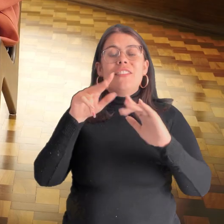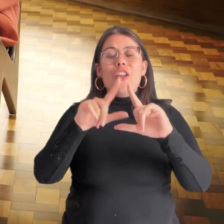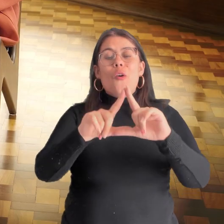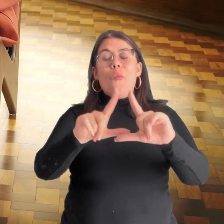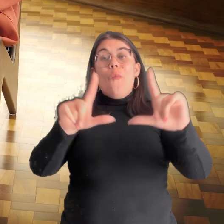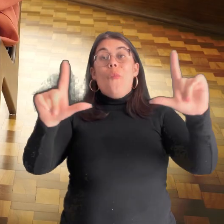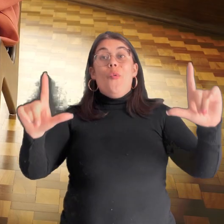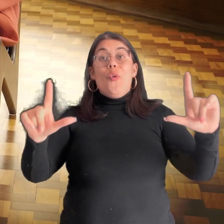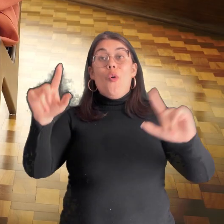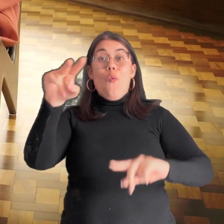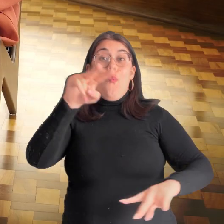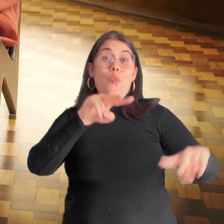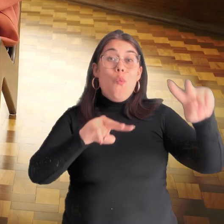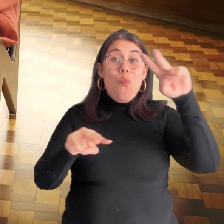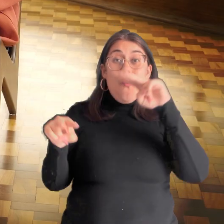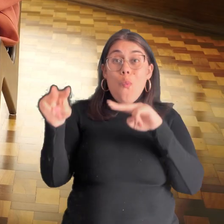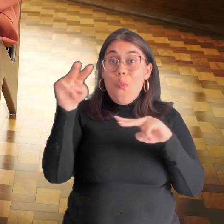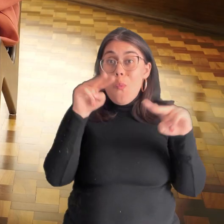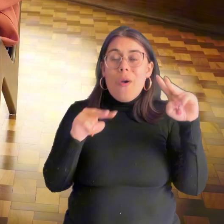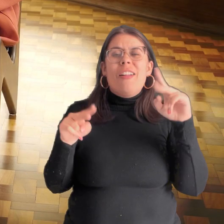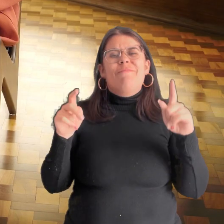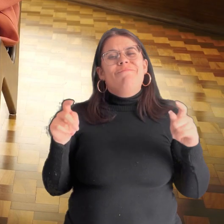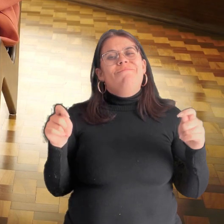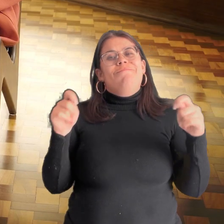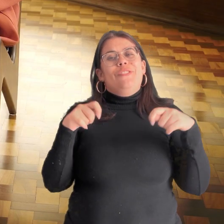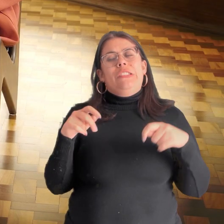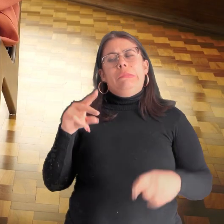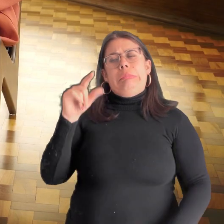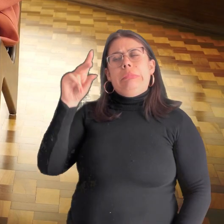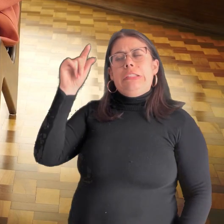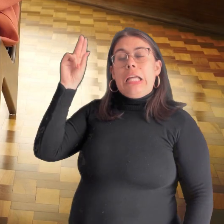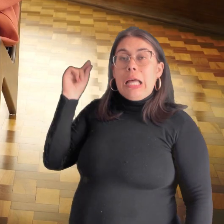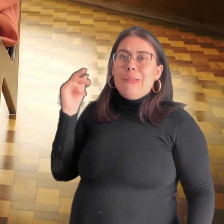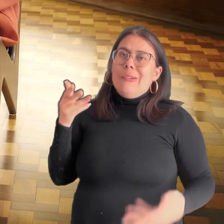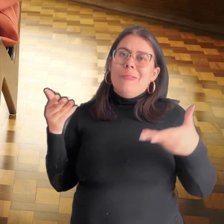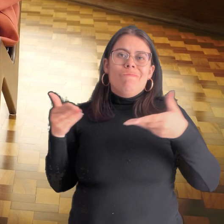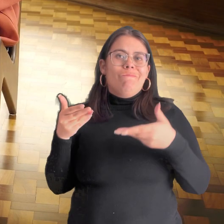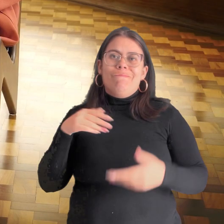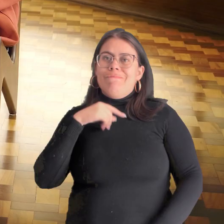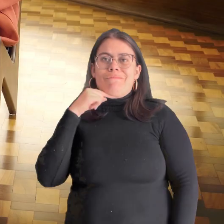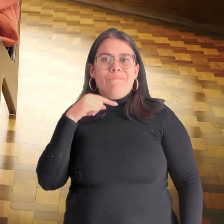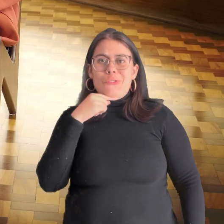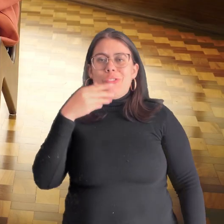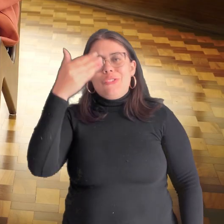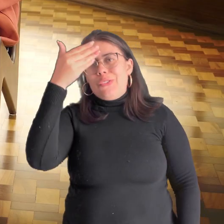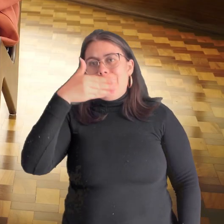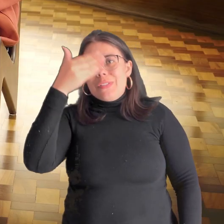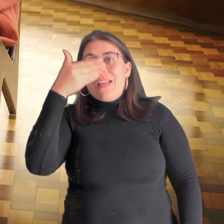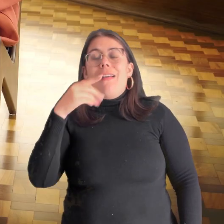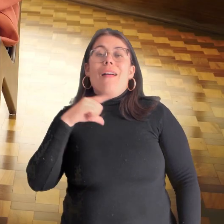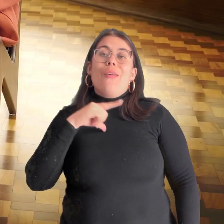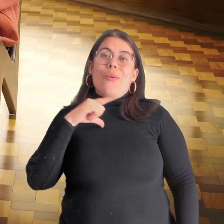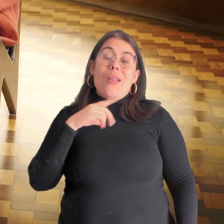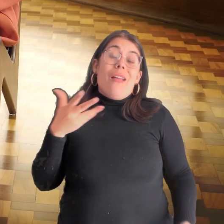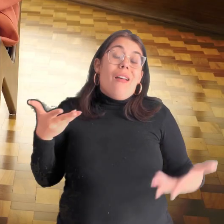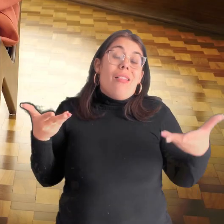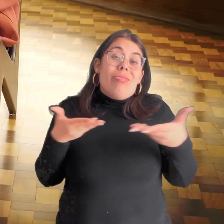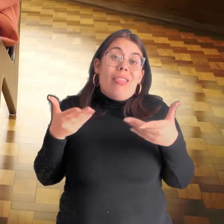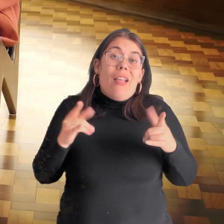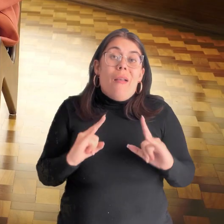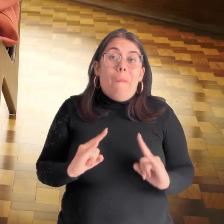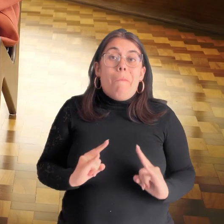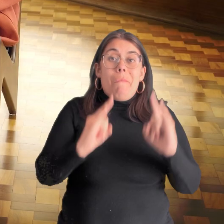mais visibilidade naquela época do que agora. Agora nós já temos uma cultura de ter